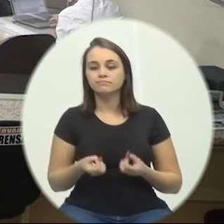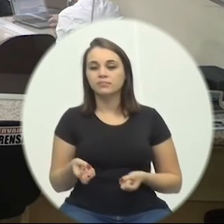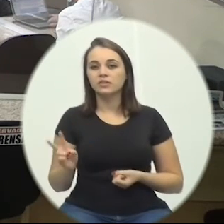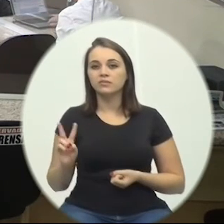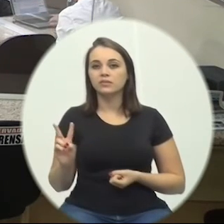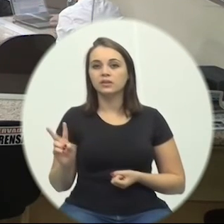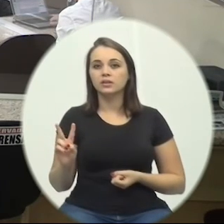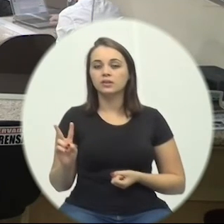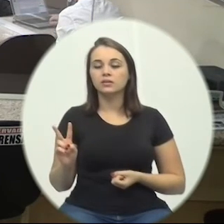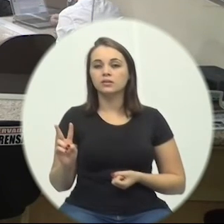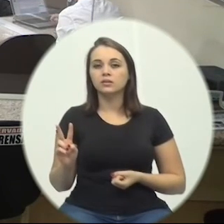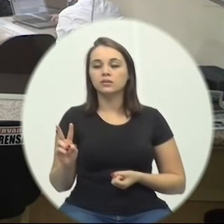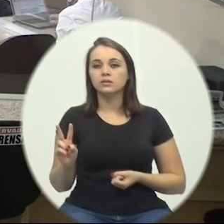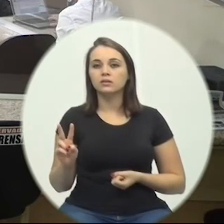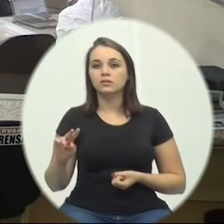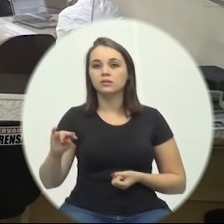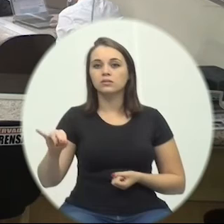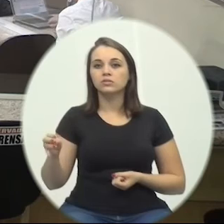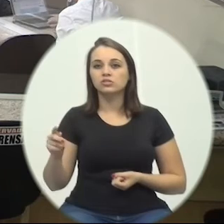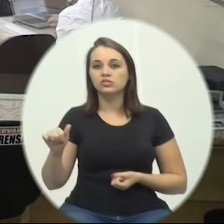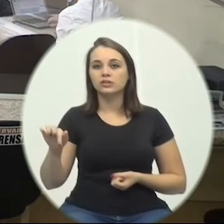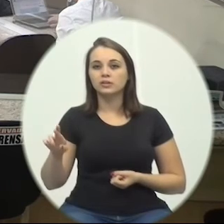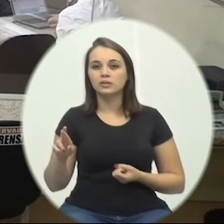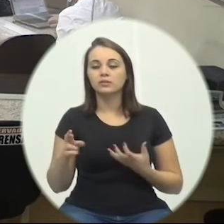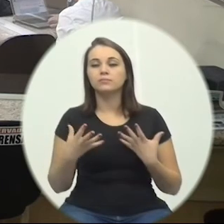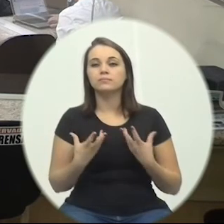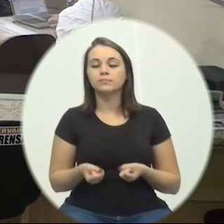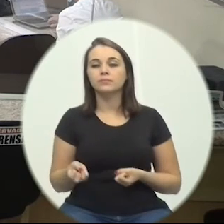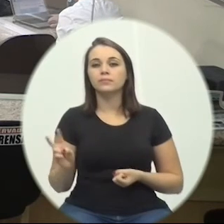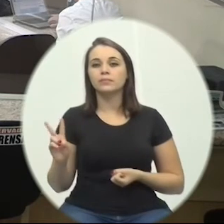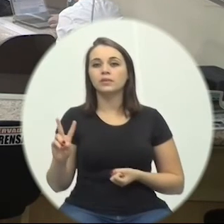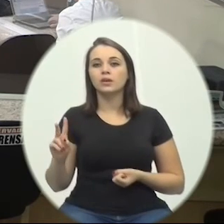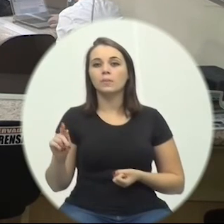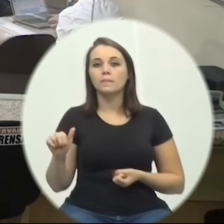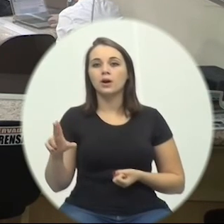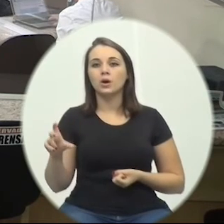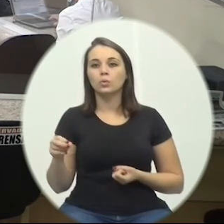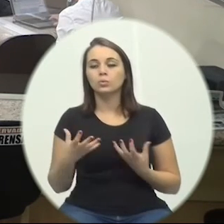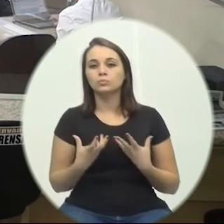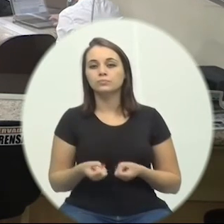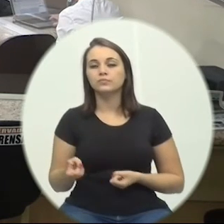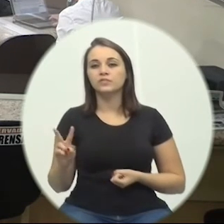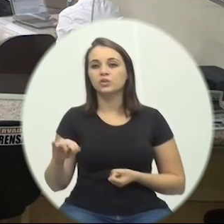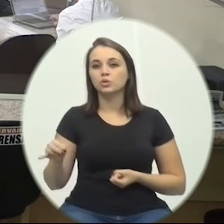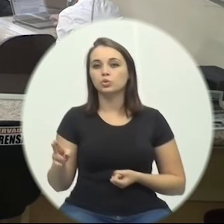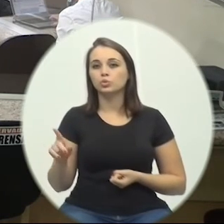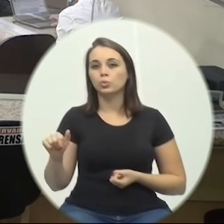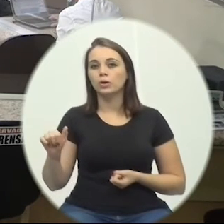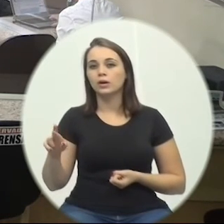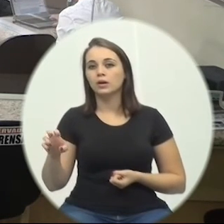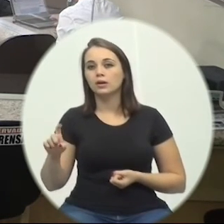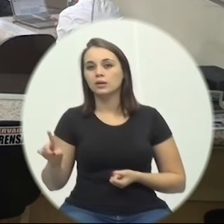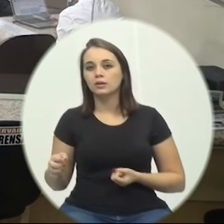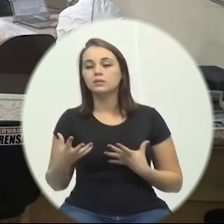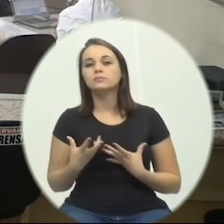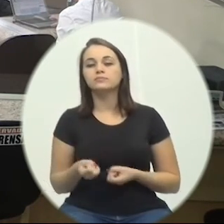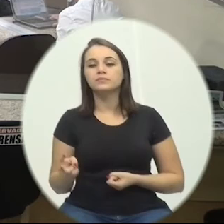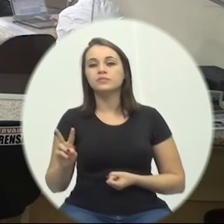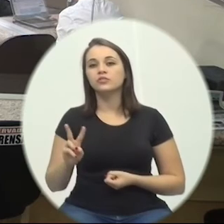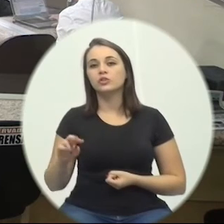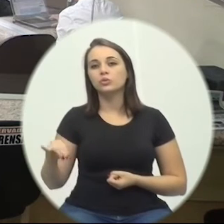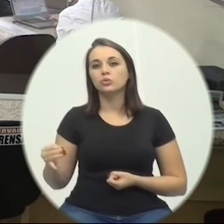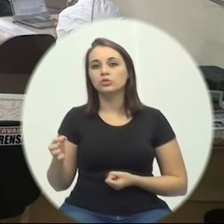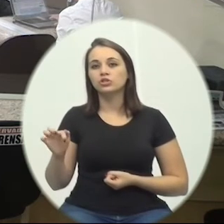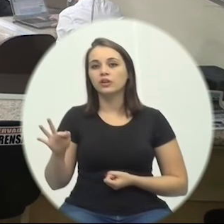favor, vereador Jair Alexandre. A favor, vereador Paulo. A favor, vereador Juarez Jesus. A favor, vereador